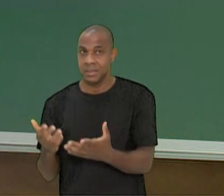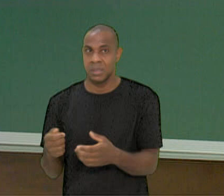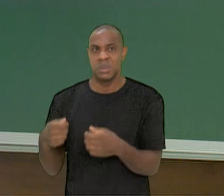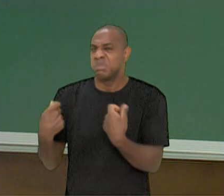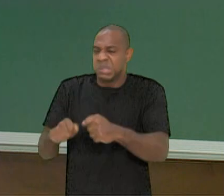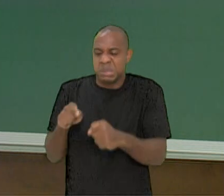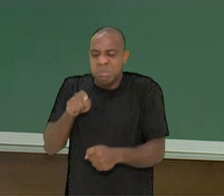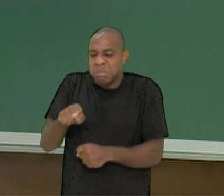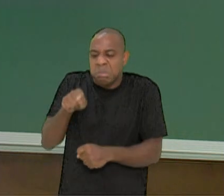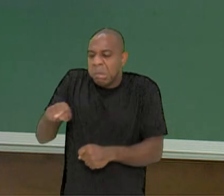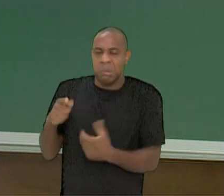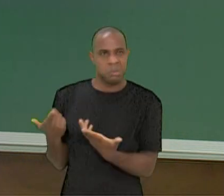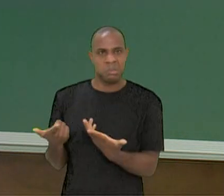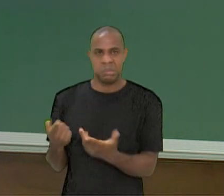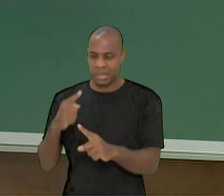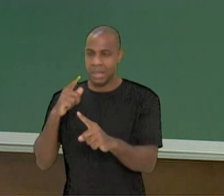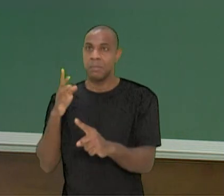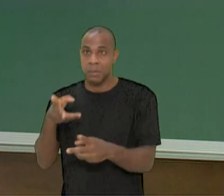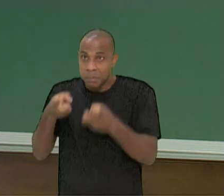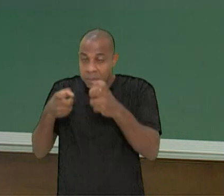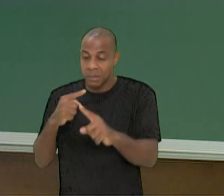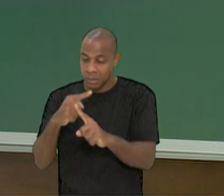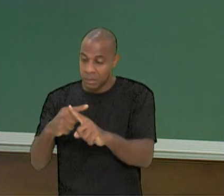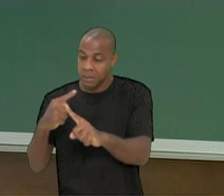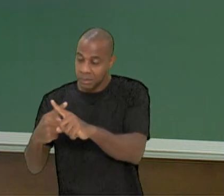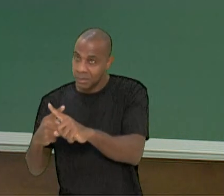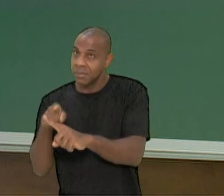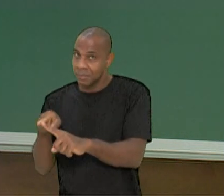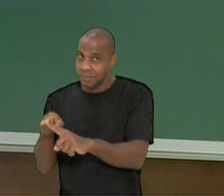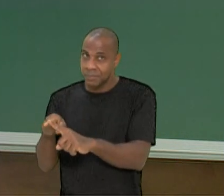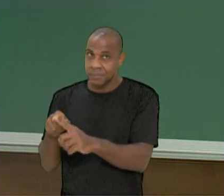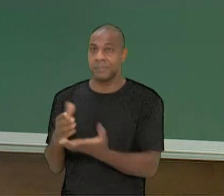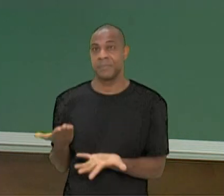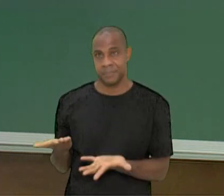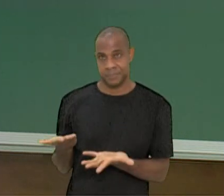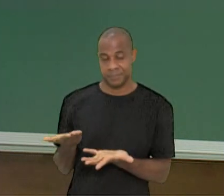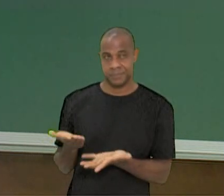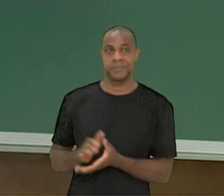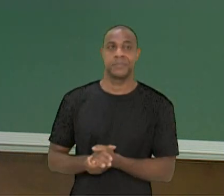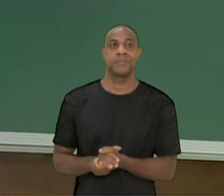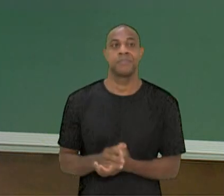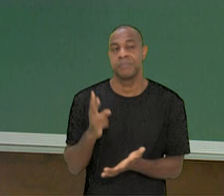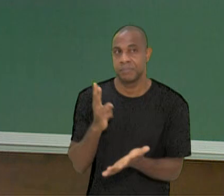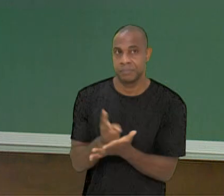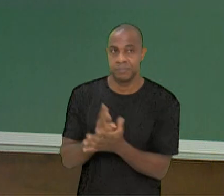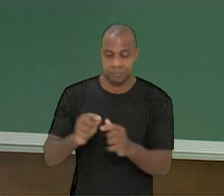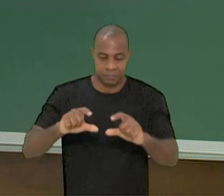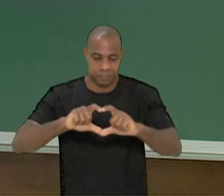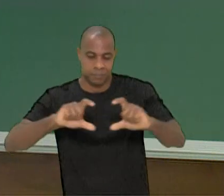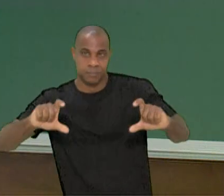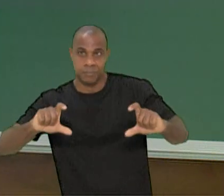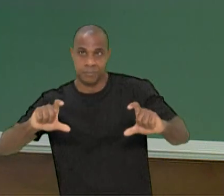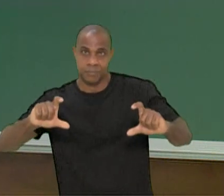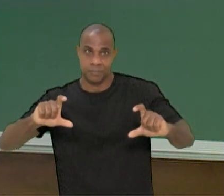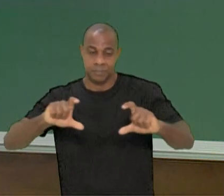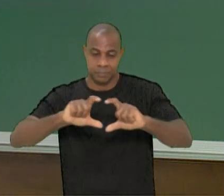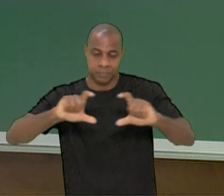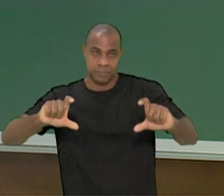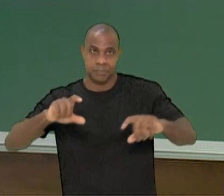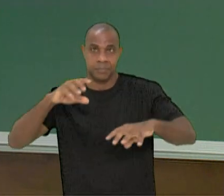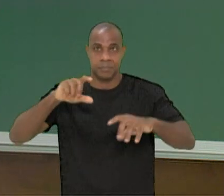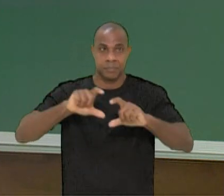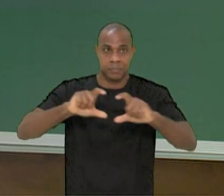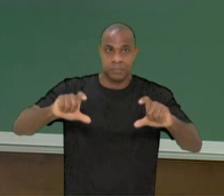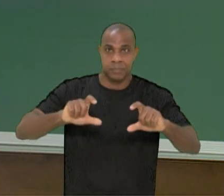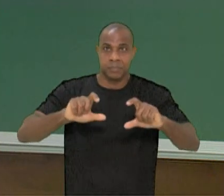o pontinho, tá bom? Mas eu não posso esquecer que é uma multiplicação, certo? Então essas expressões são expressões algébricas. Repare que